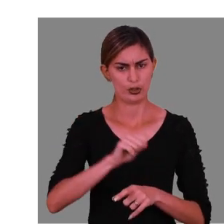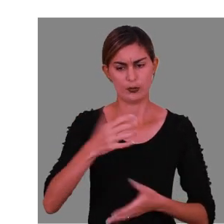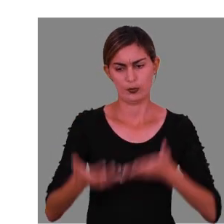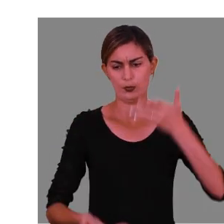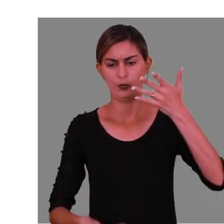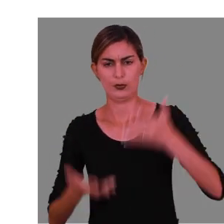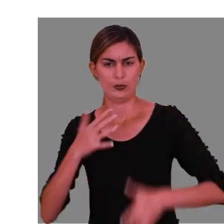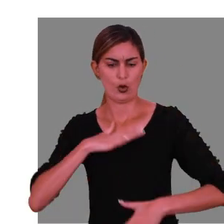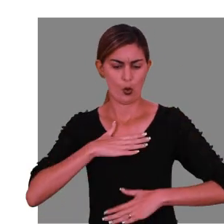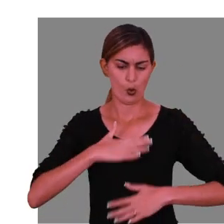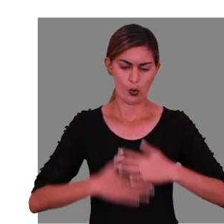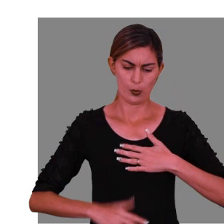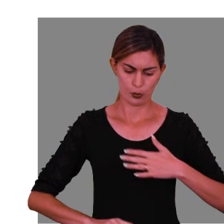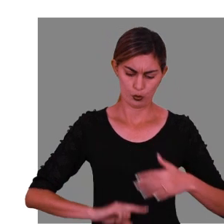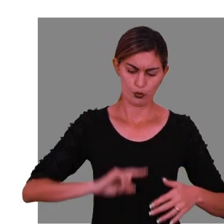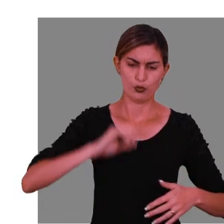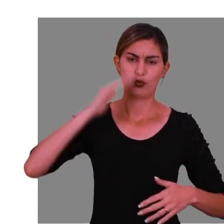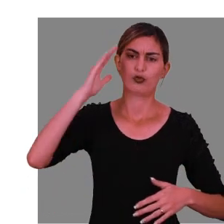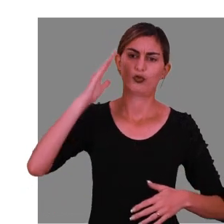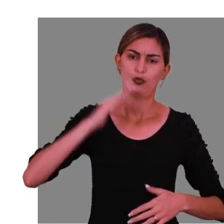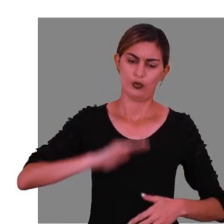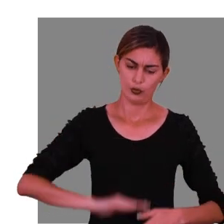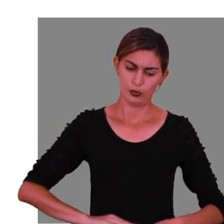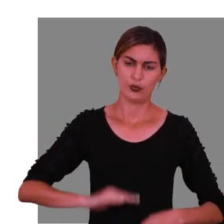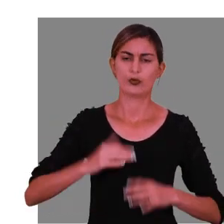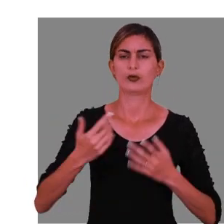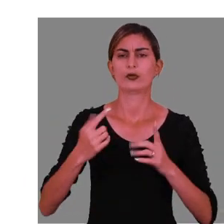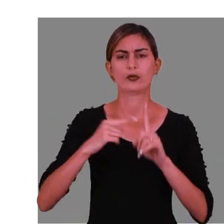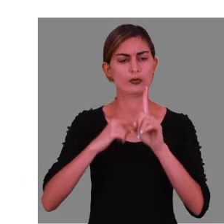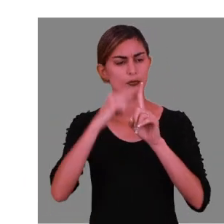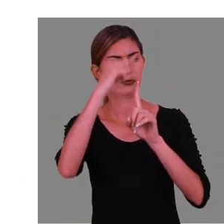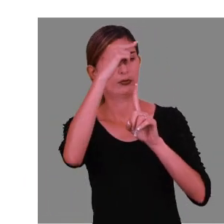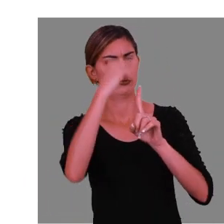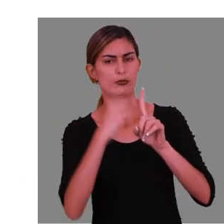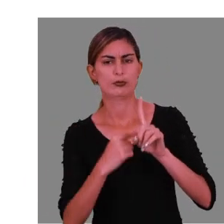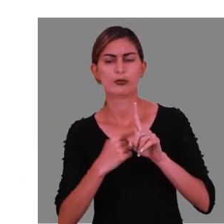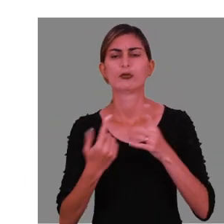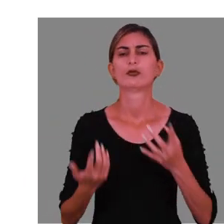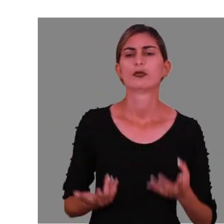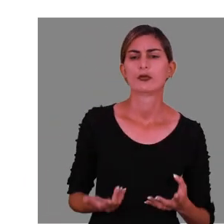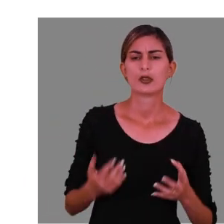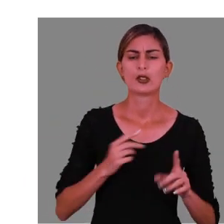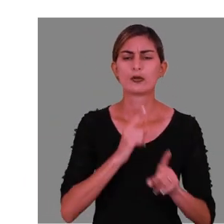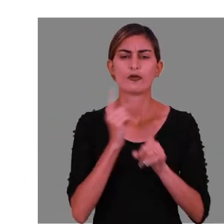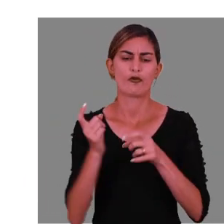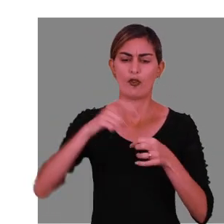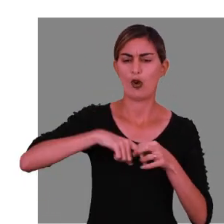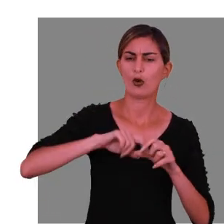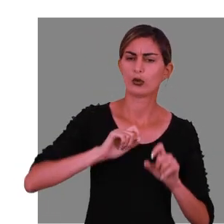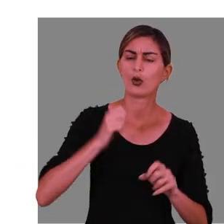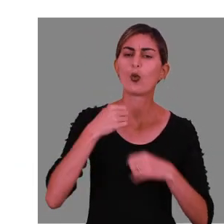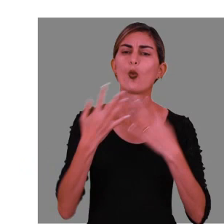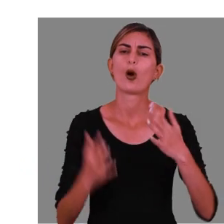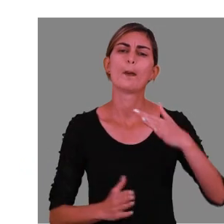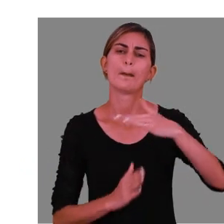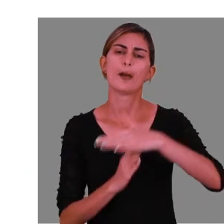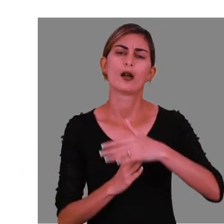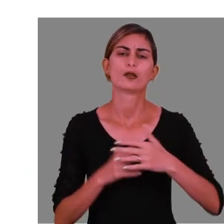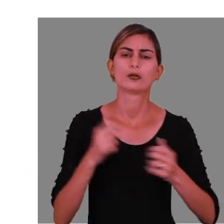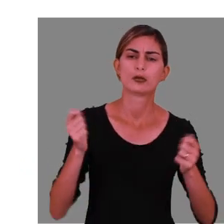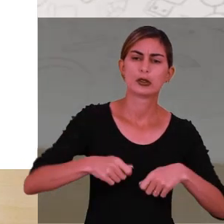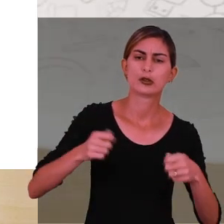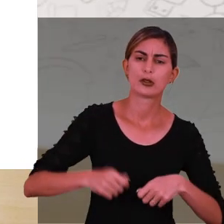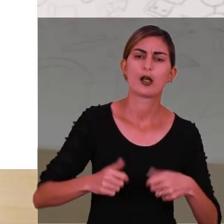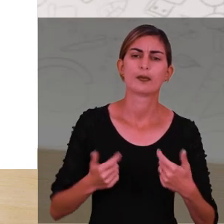metabólica, voltamos ao quadro 1 para verificar qual o IBUTG máximo que é permitido para esse valor